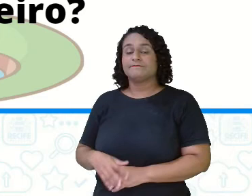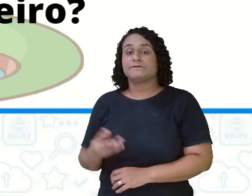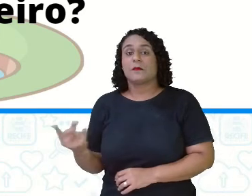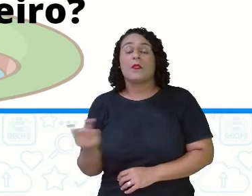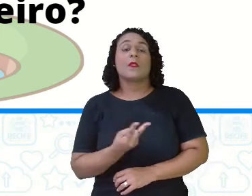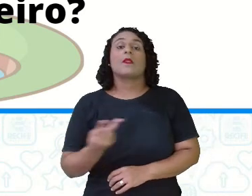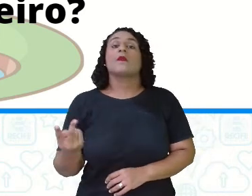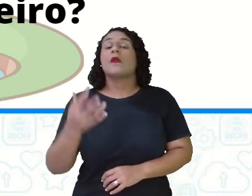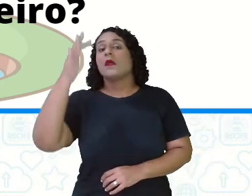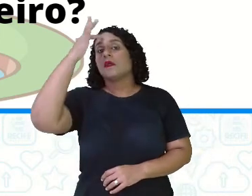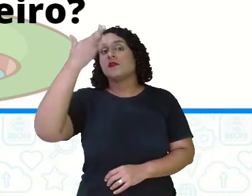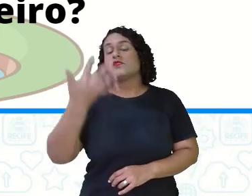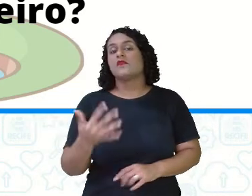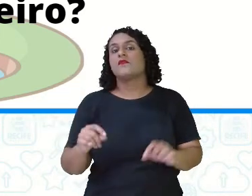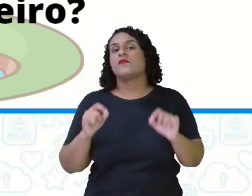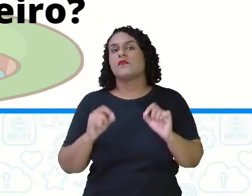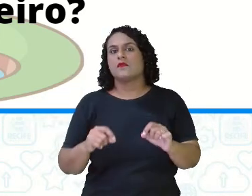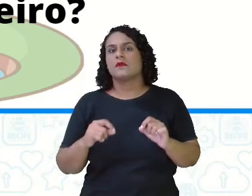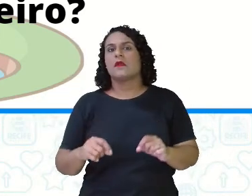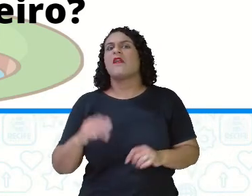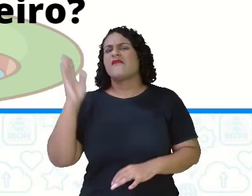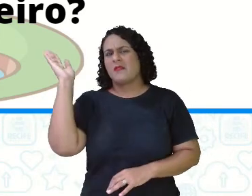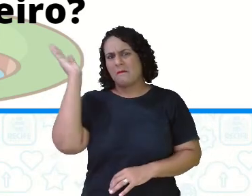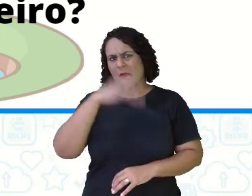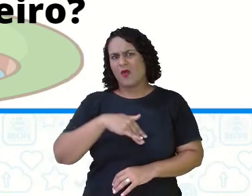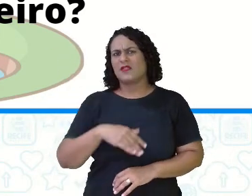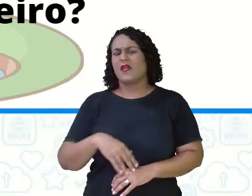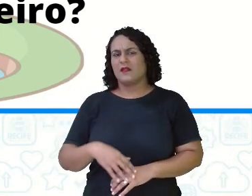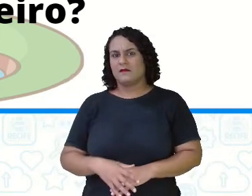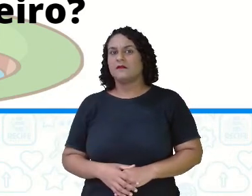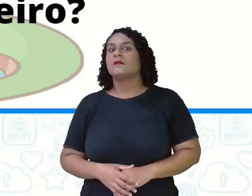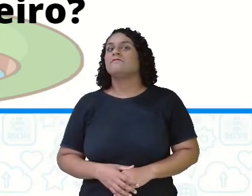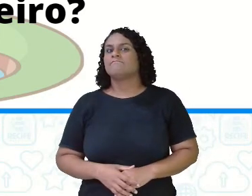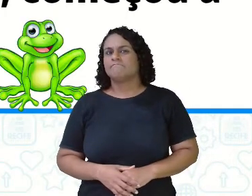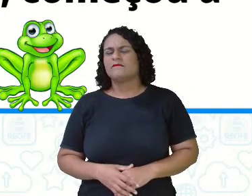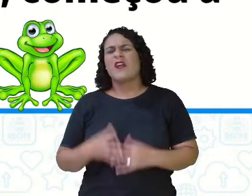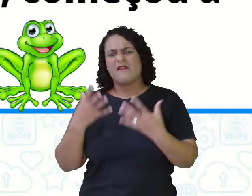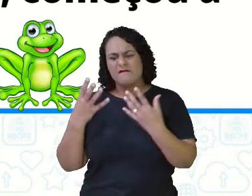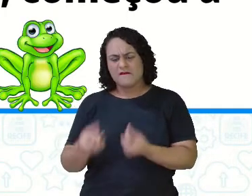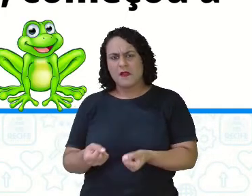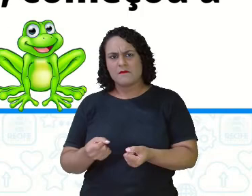dois resolveram fazer maldade. Vamos jogar no formigueiro?